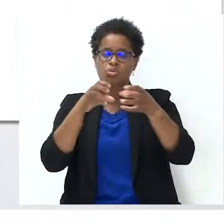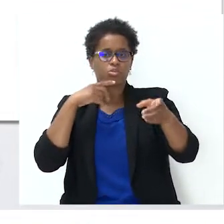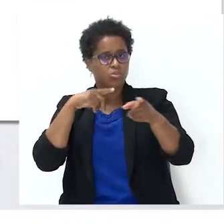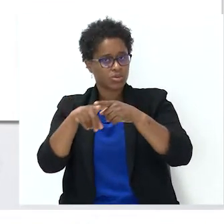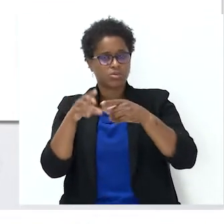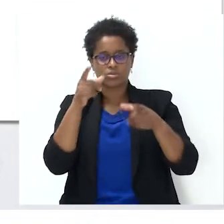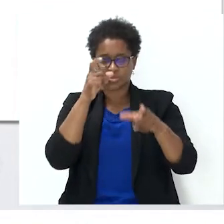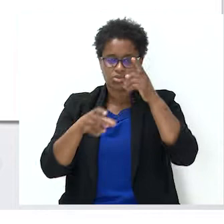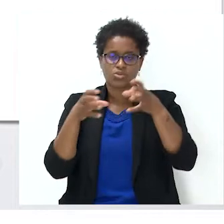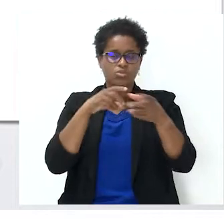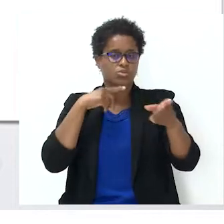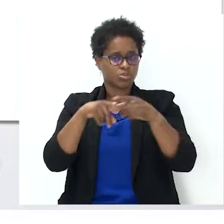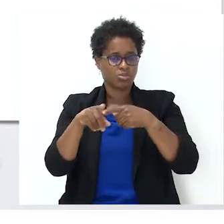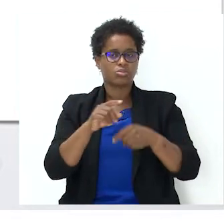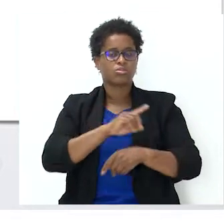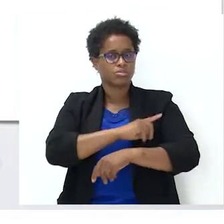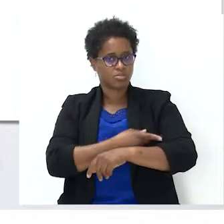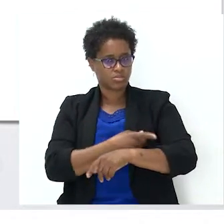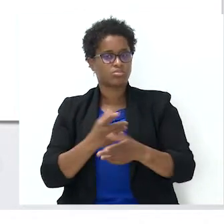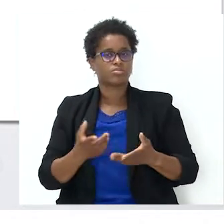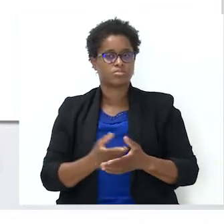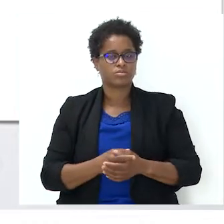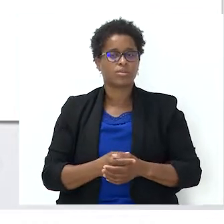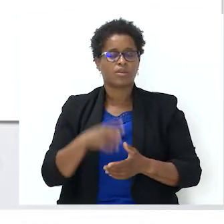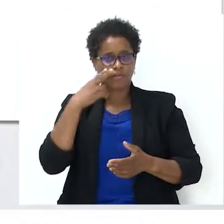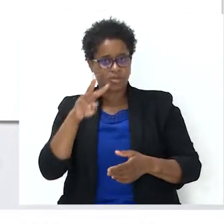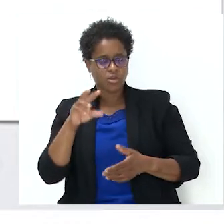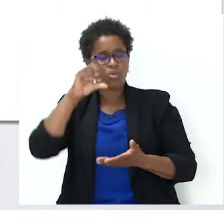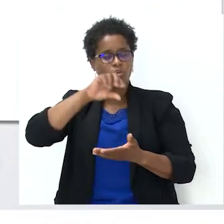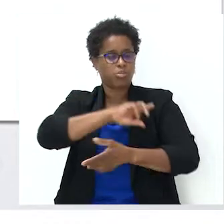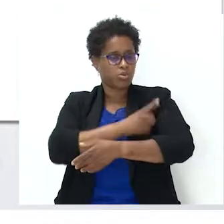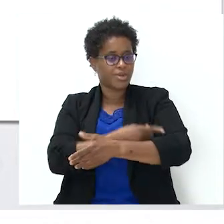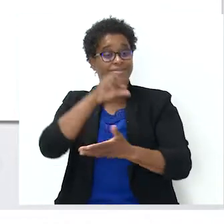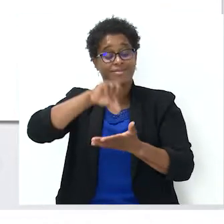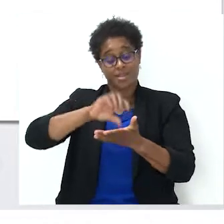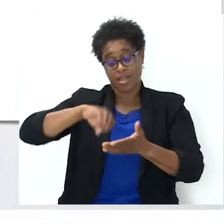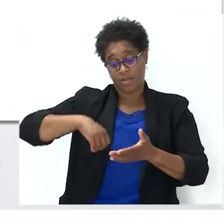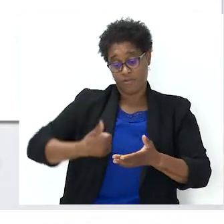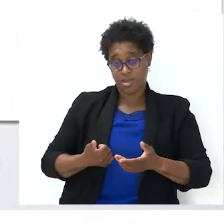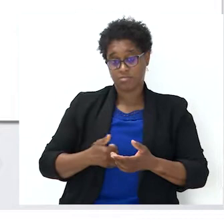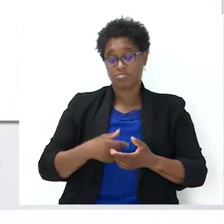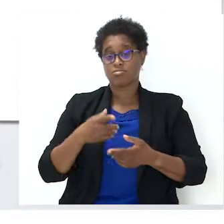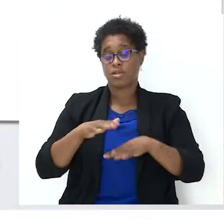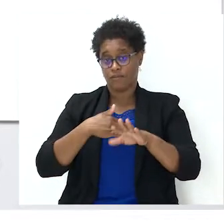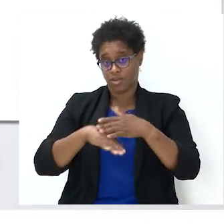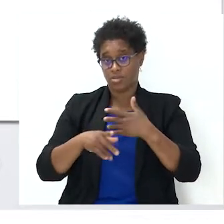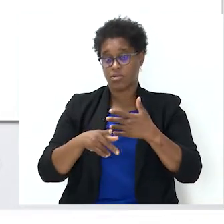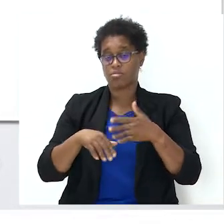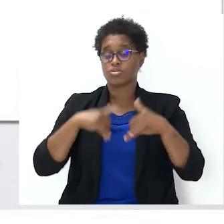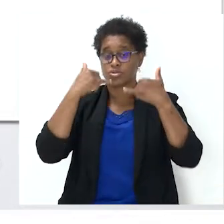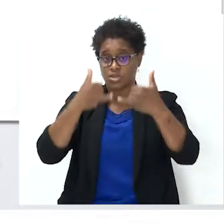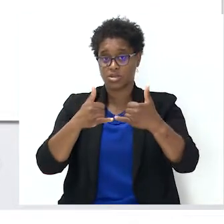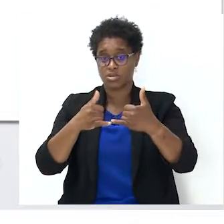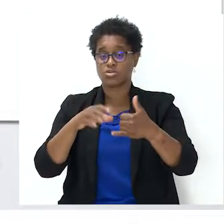poder político. Vejamos. O poder central em Cabo Verde é exercido pelos